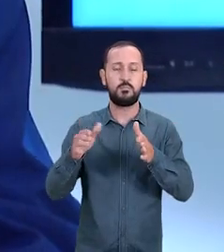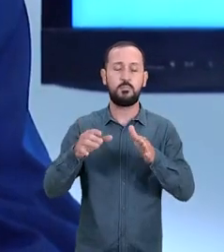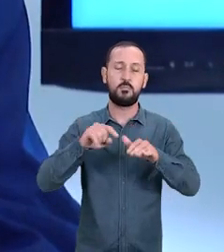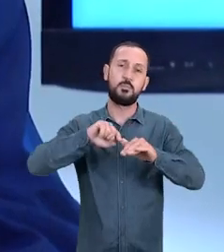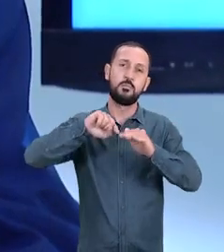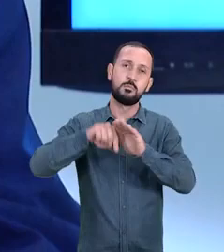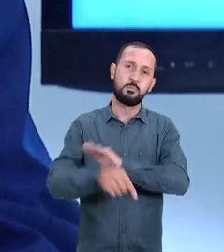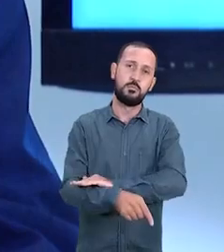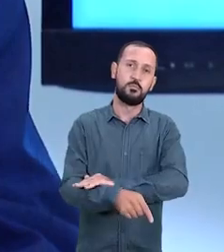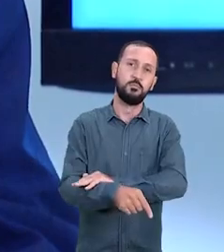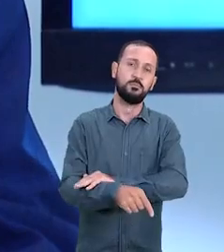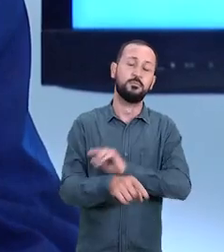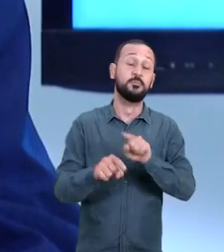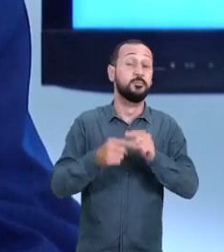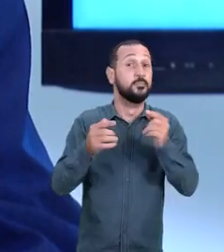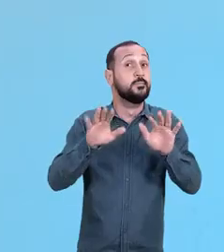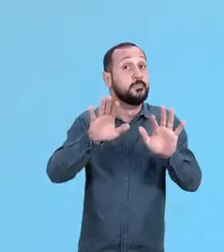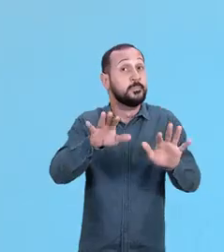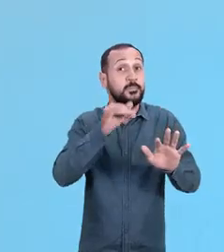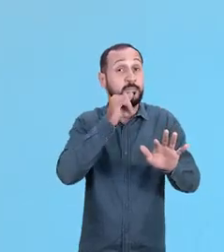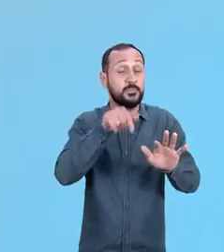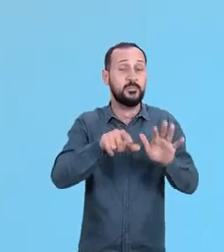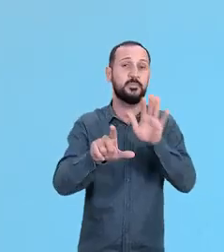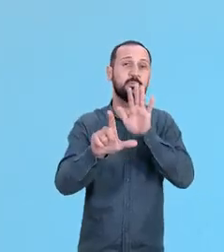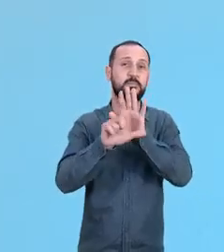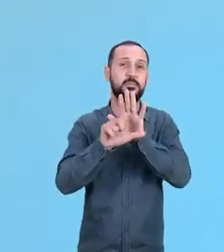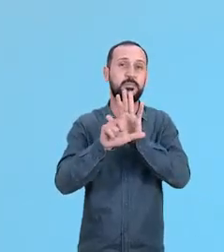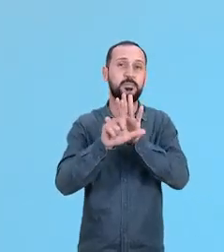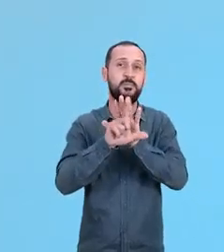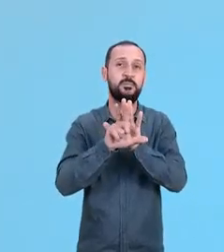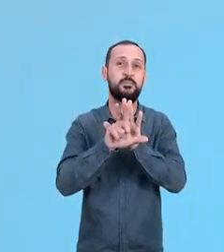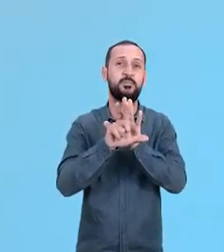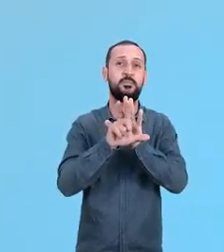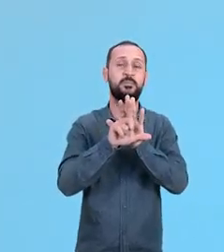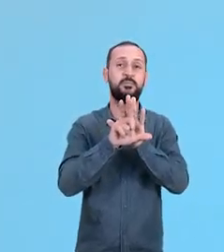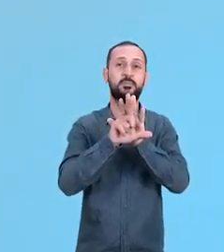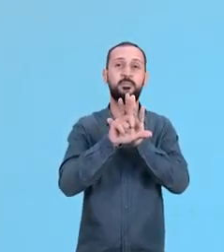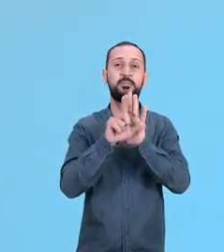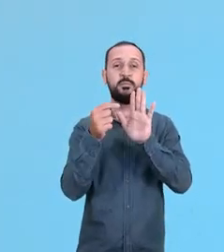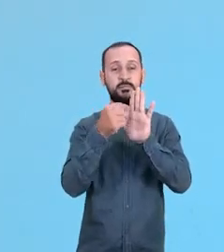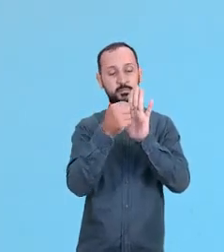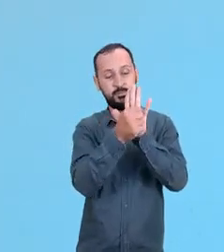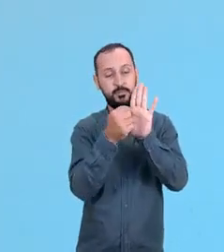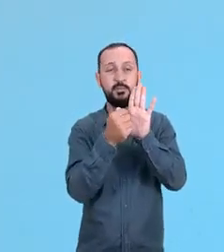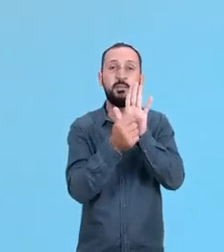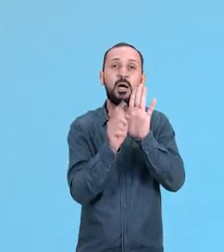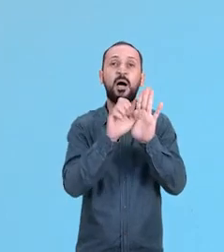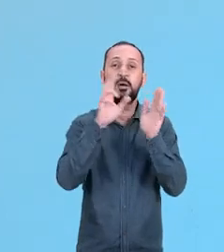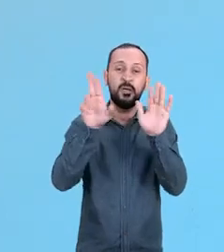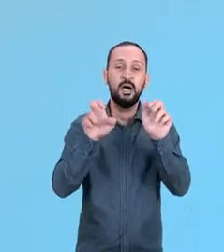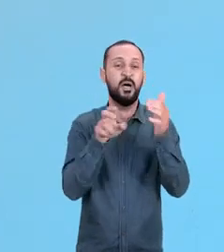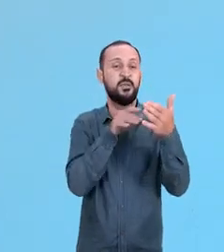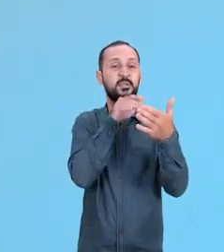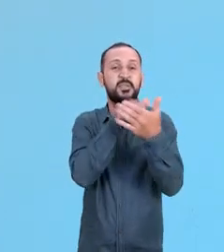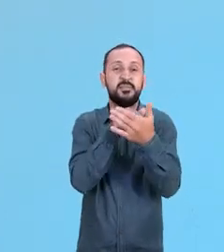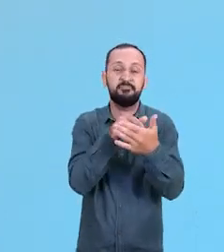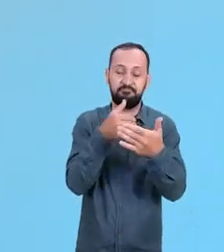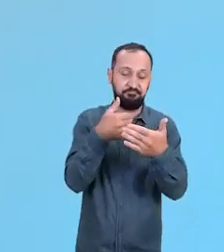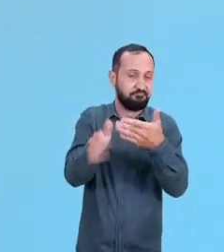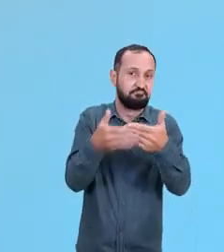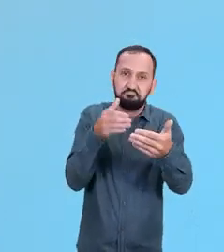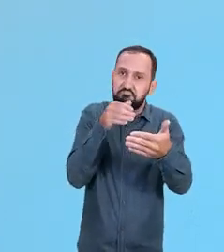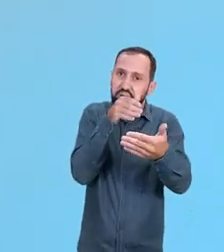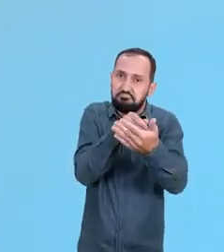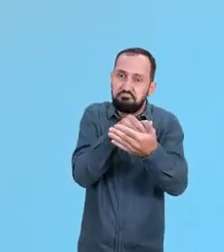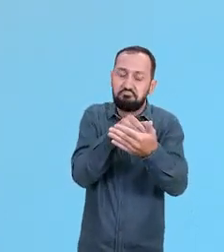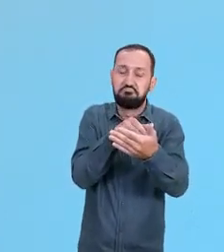aprofundamento. Porém, mesmo essa lei, se ela tiver alguma barreira no sentido